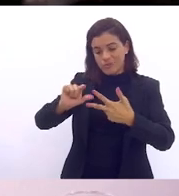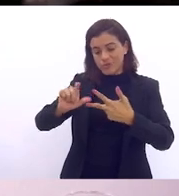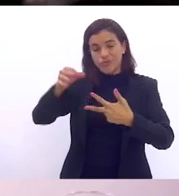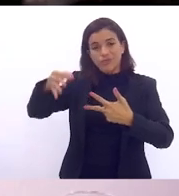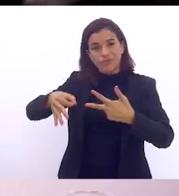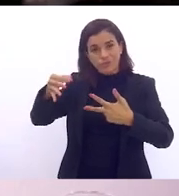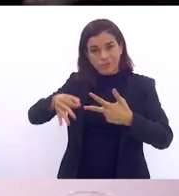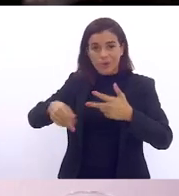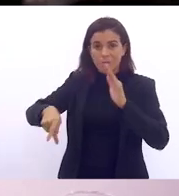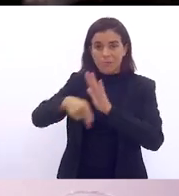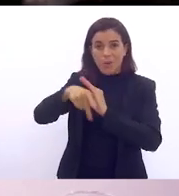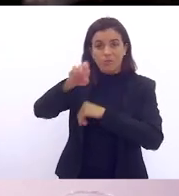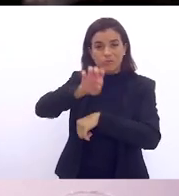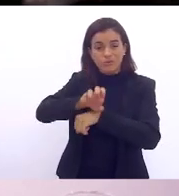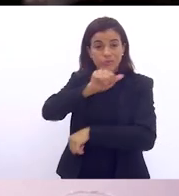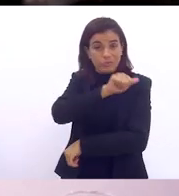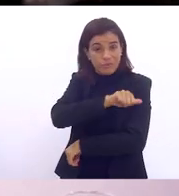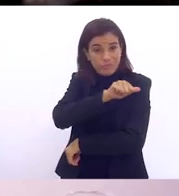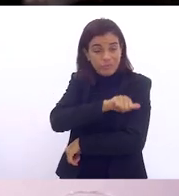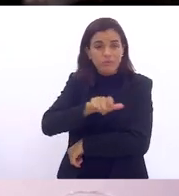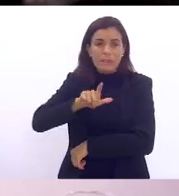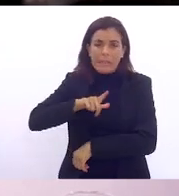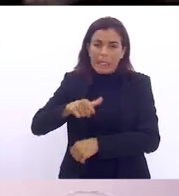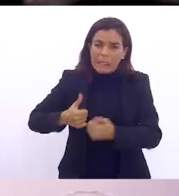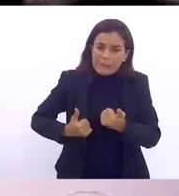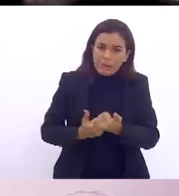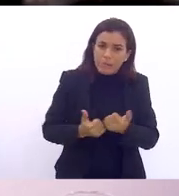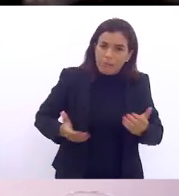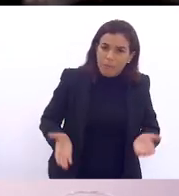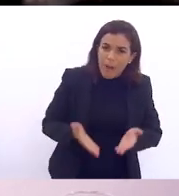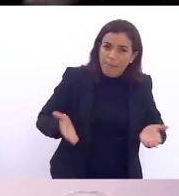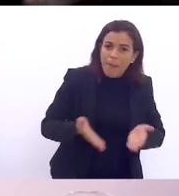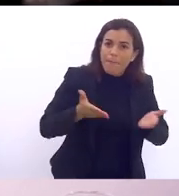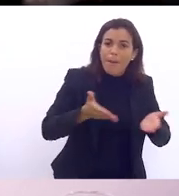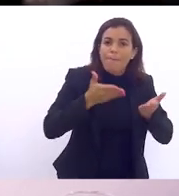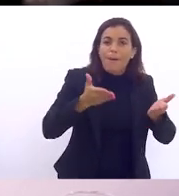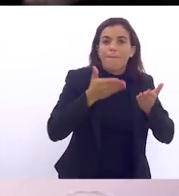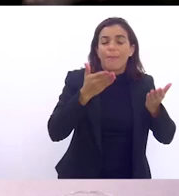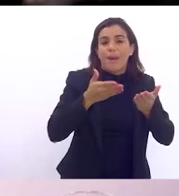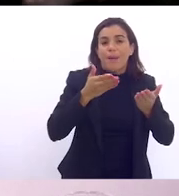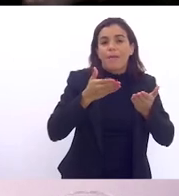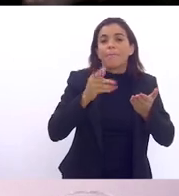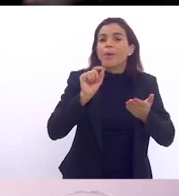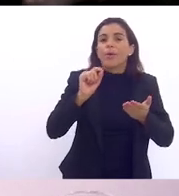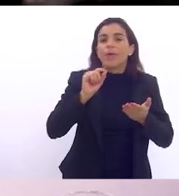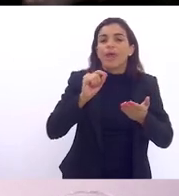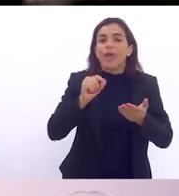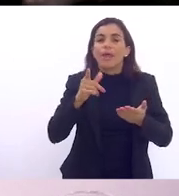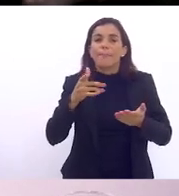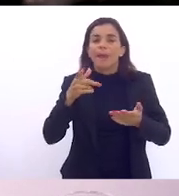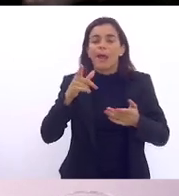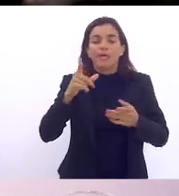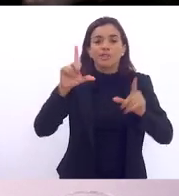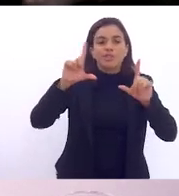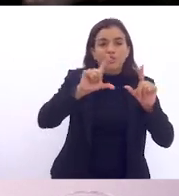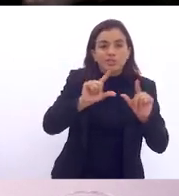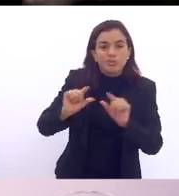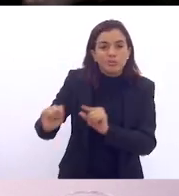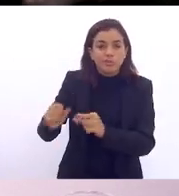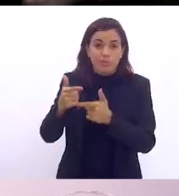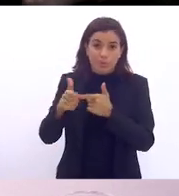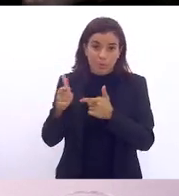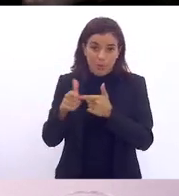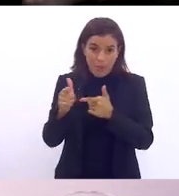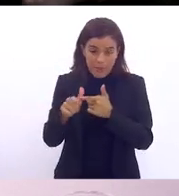que eh as arestas sejam aparadas e enfim e o serviço seja